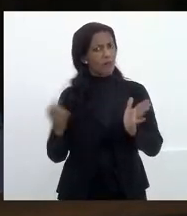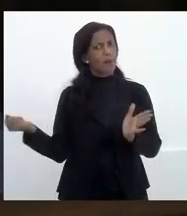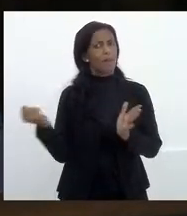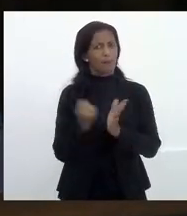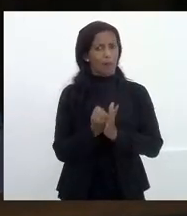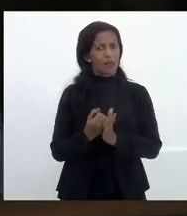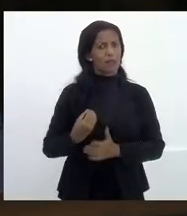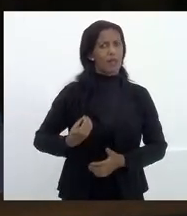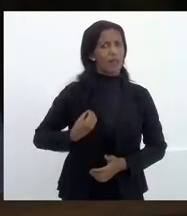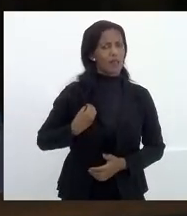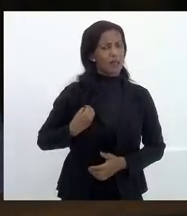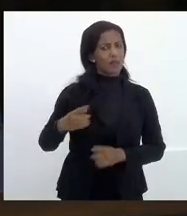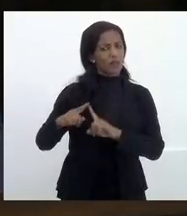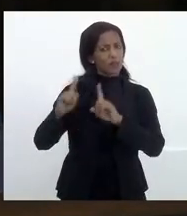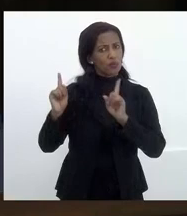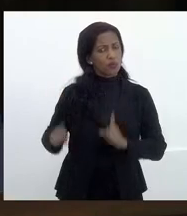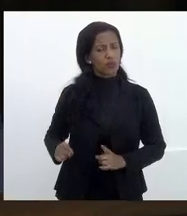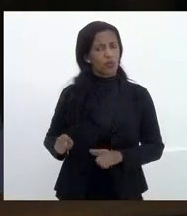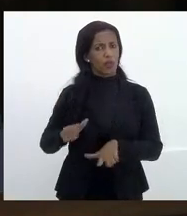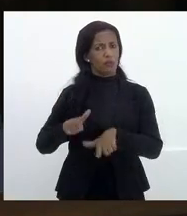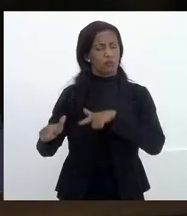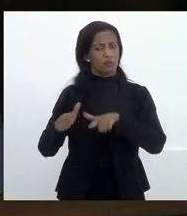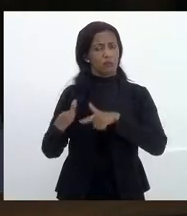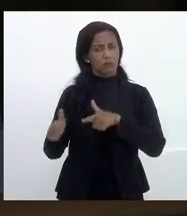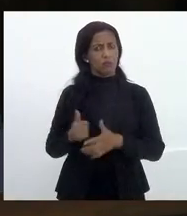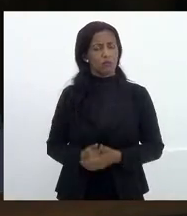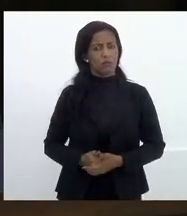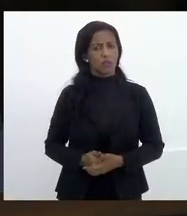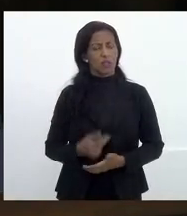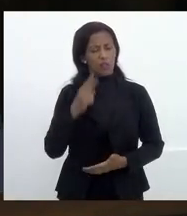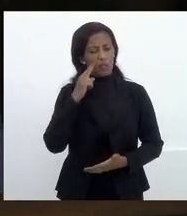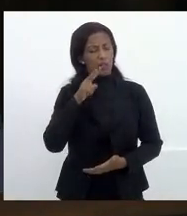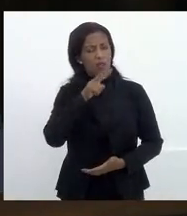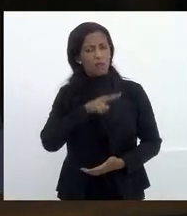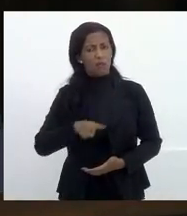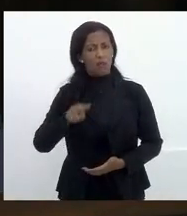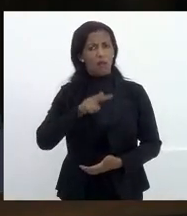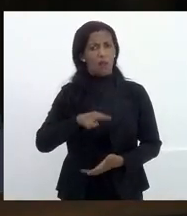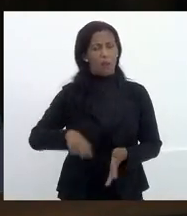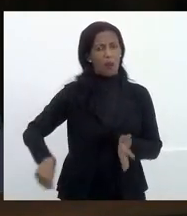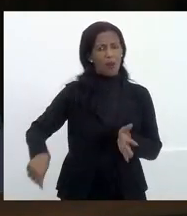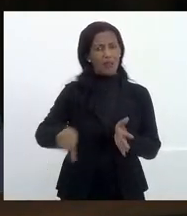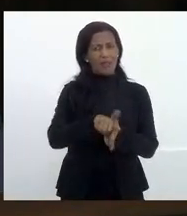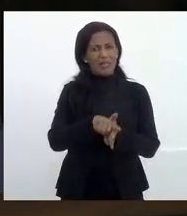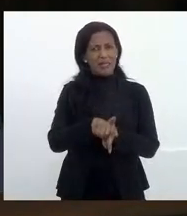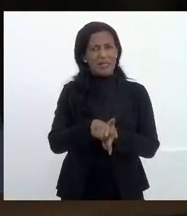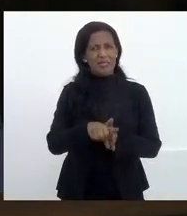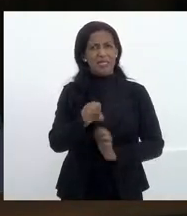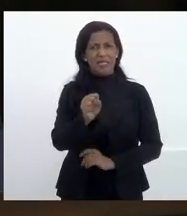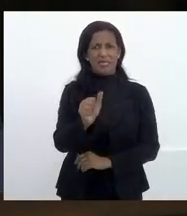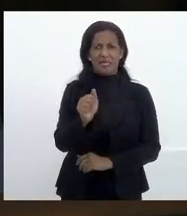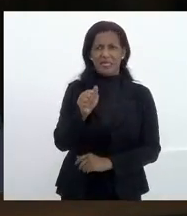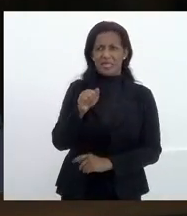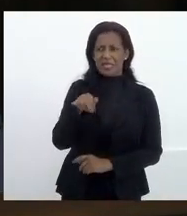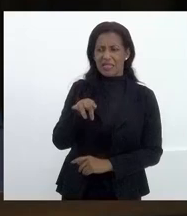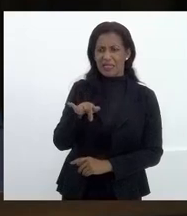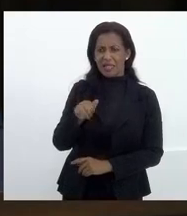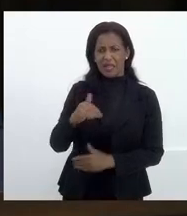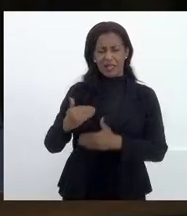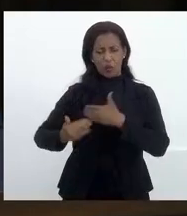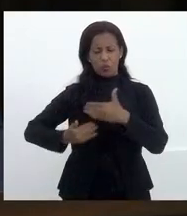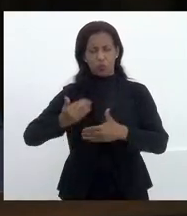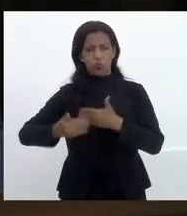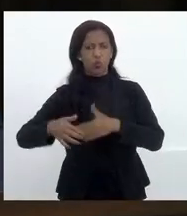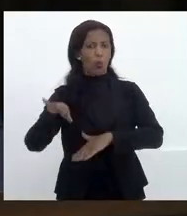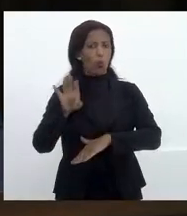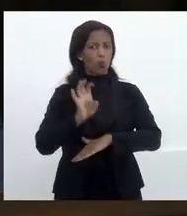vão impactar na vida dos Servidores daqui para frente que leva em conta a maior crise sanitária porque passa uma geração e que